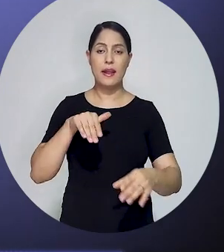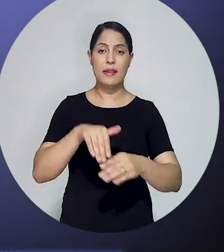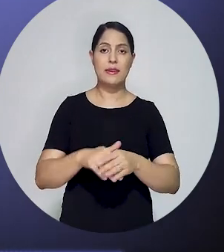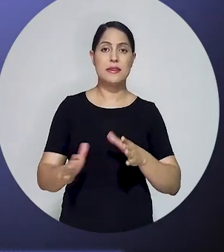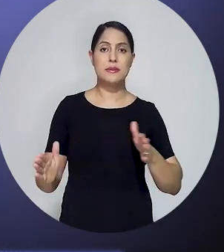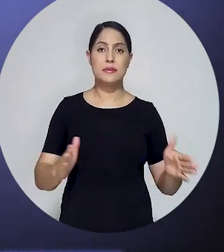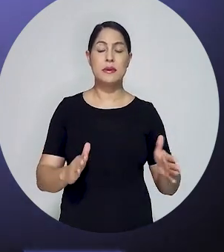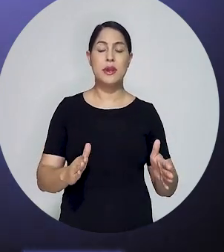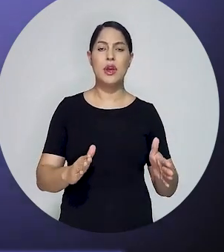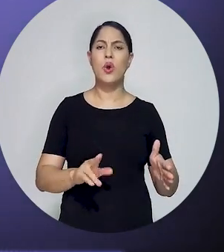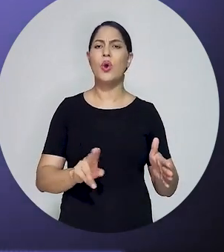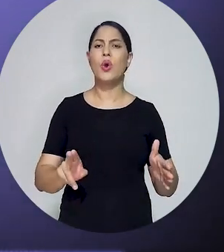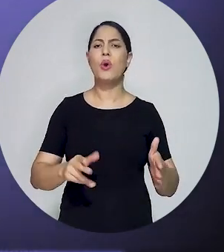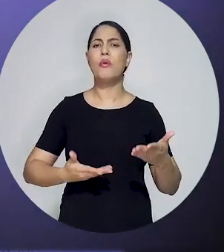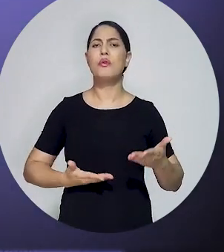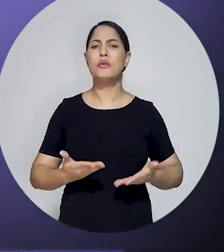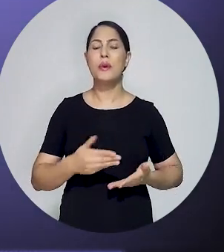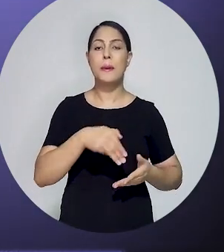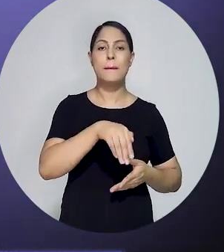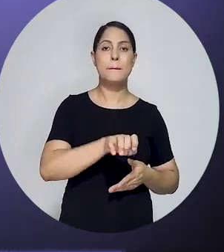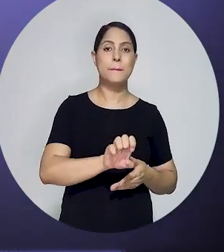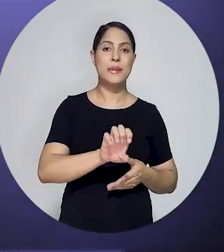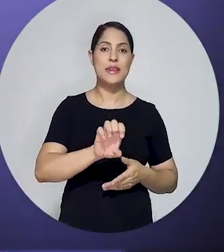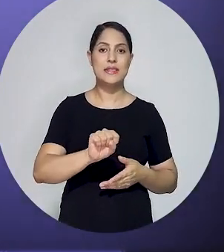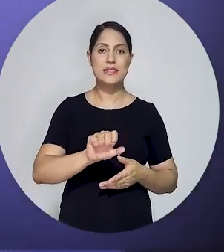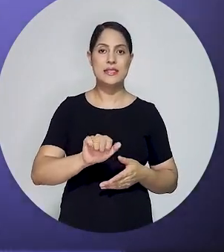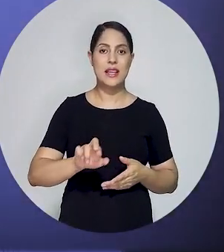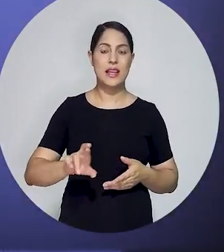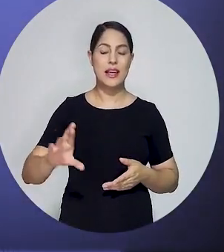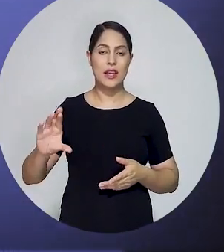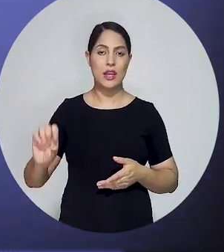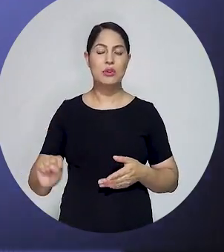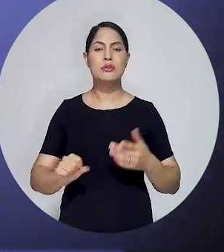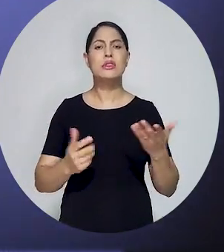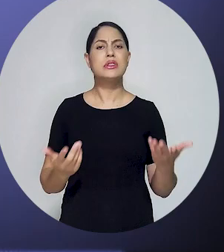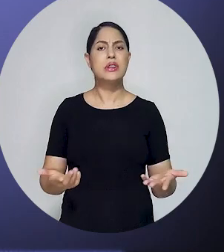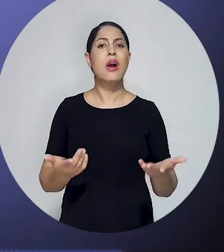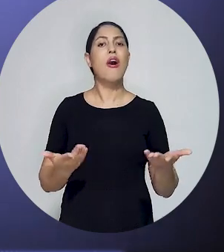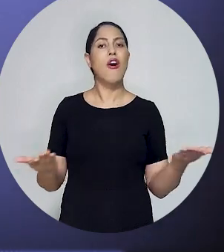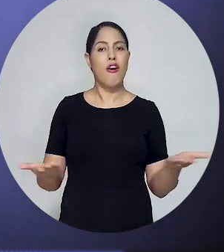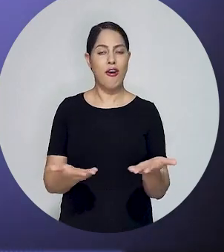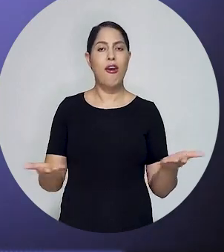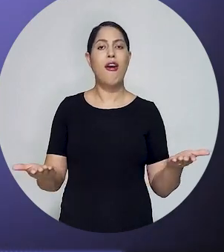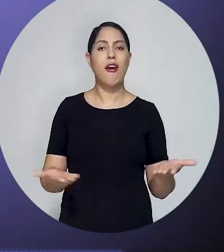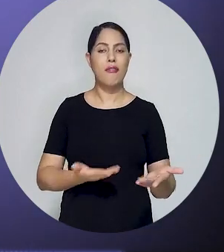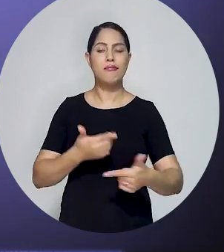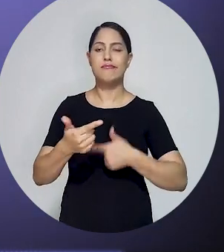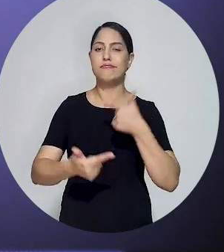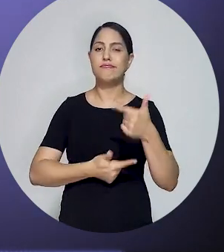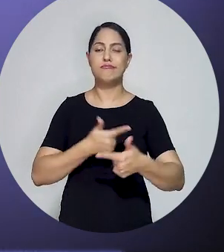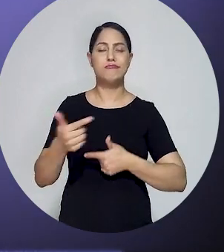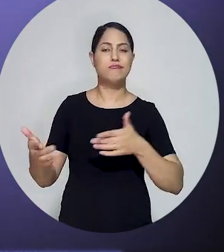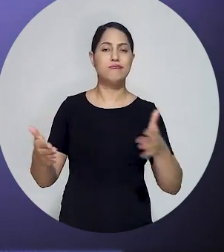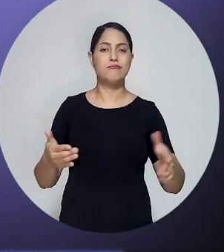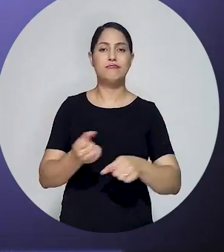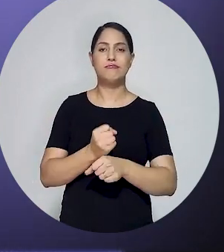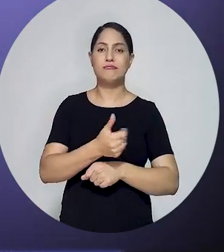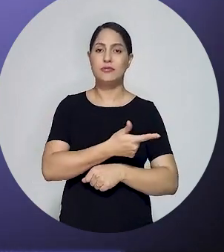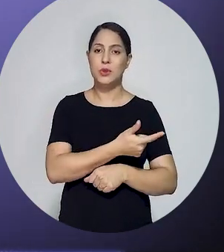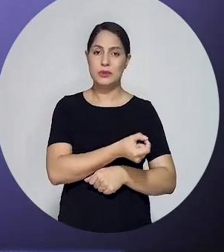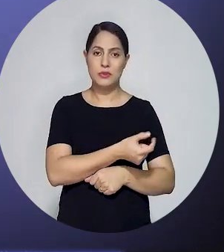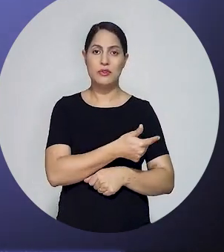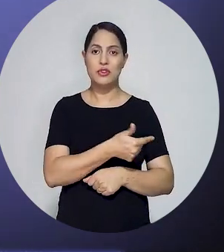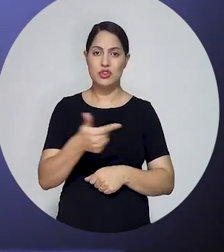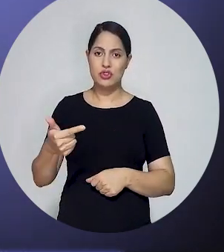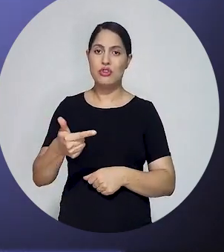puderam tornar, como nenhum de nós aqui nessa mesa tinha qualquer dúvida, puderam tornar as eleições